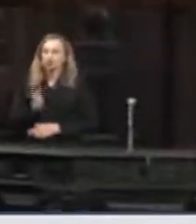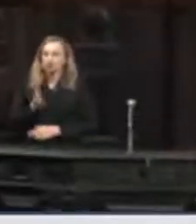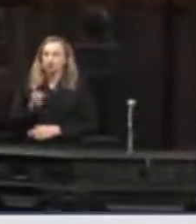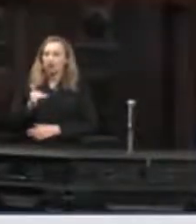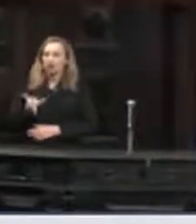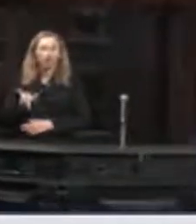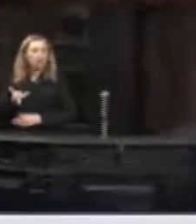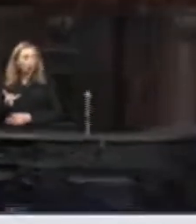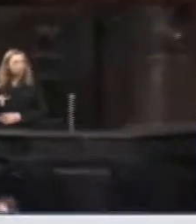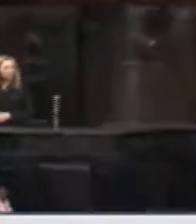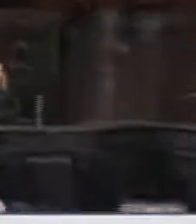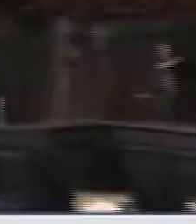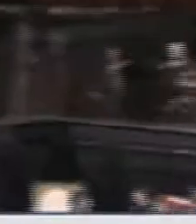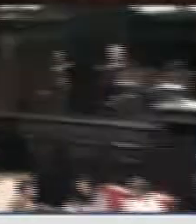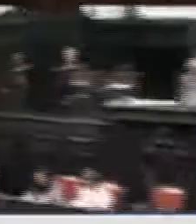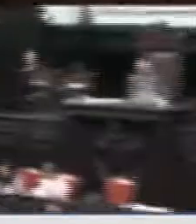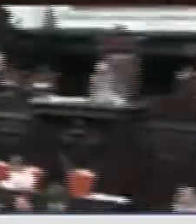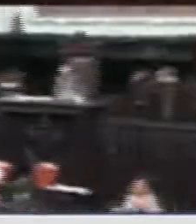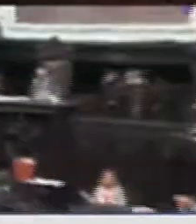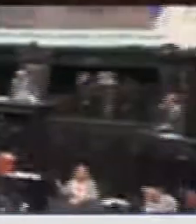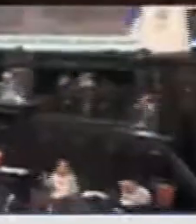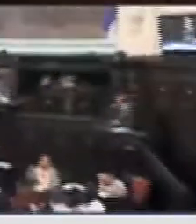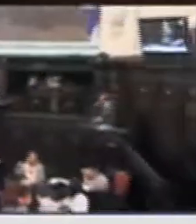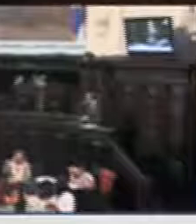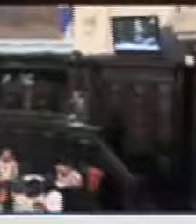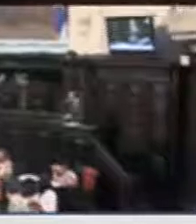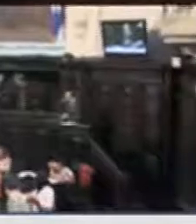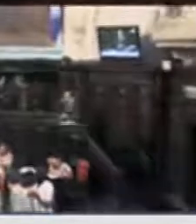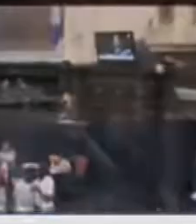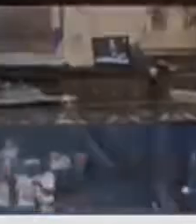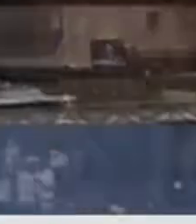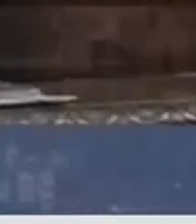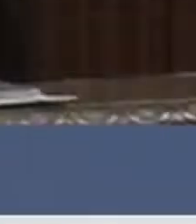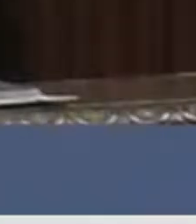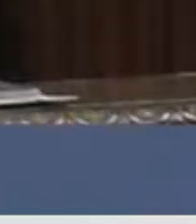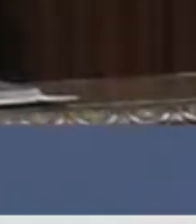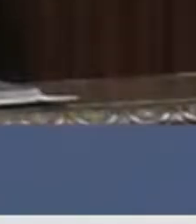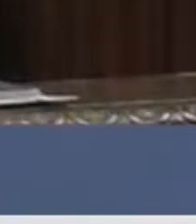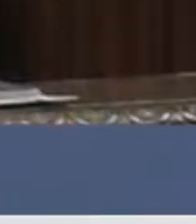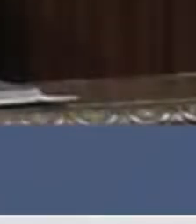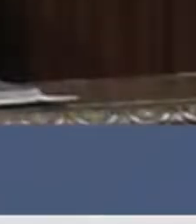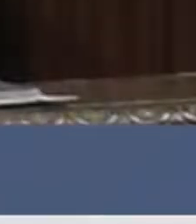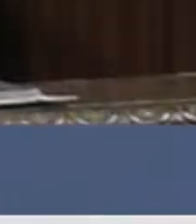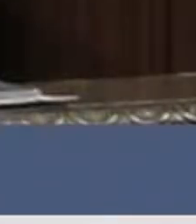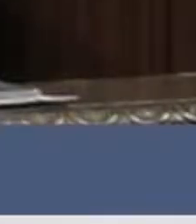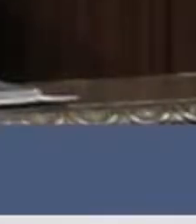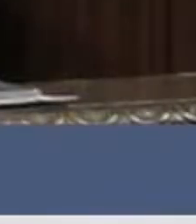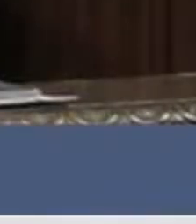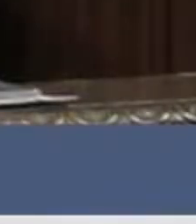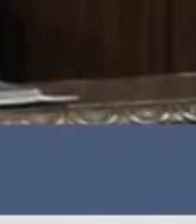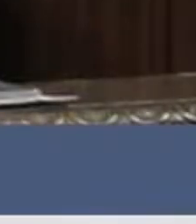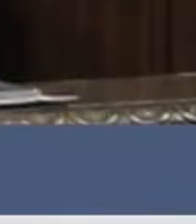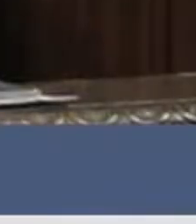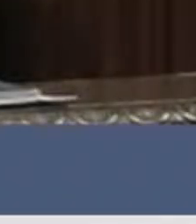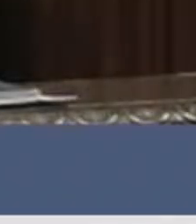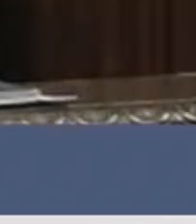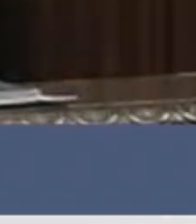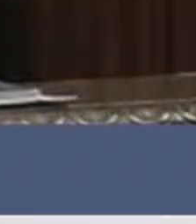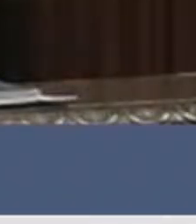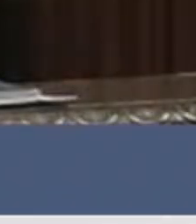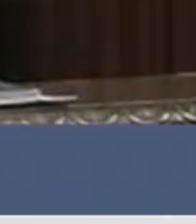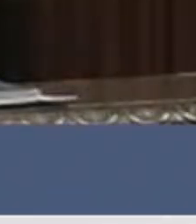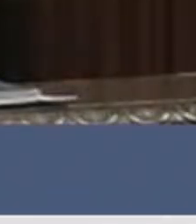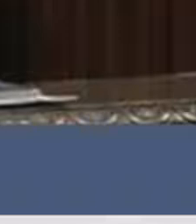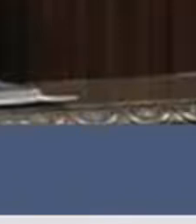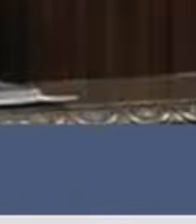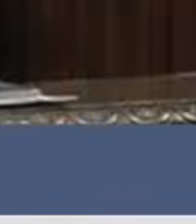ser vereador, ter sido eleito prefeito, ter sido reeleito prefeito com a maior votação da